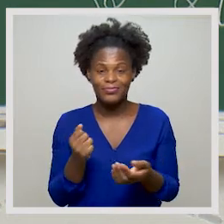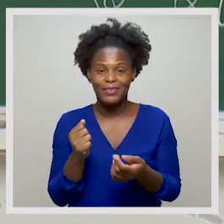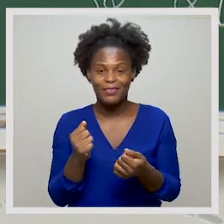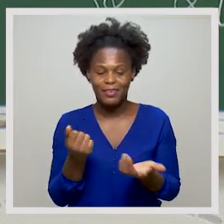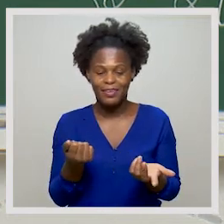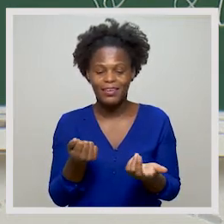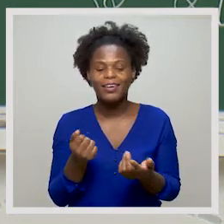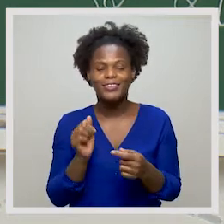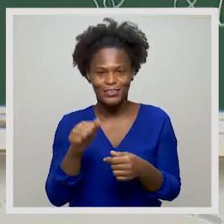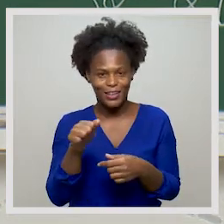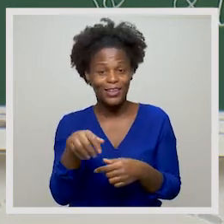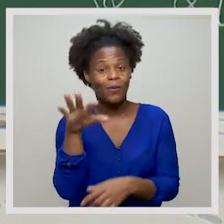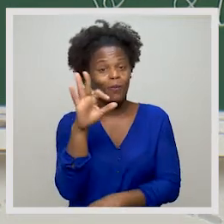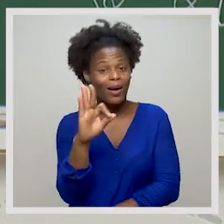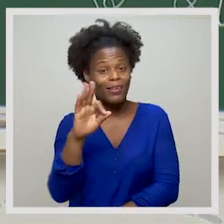isso,